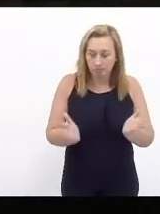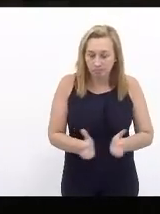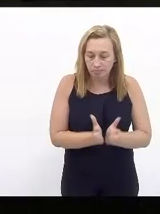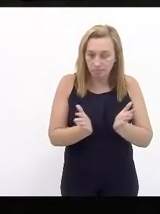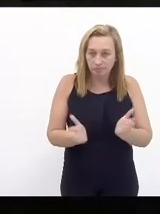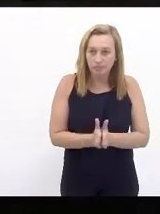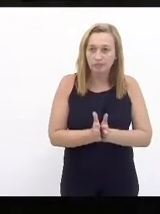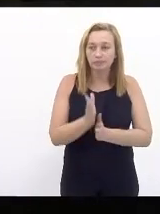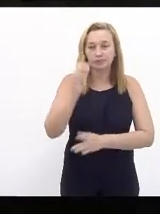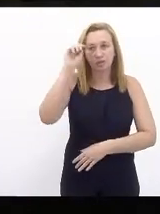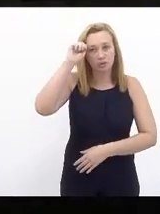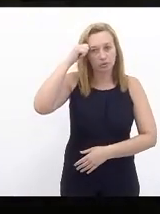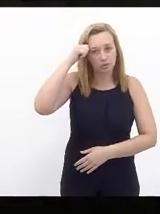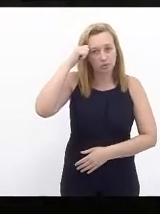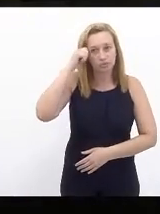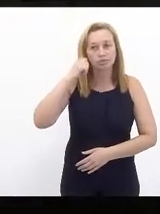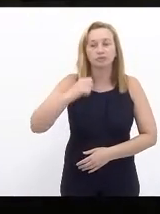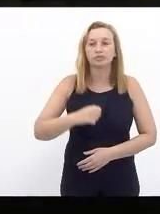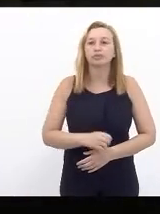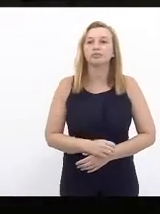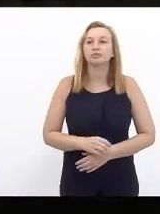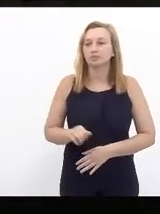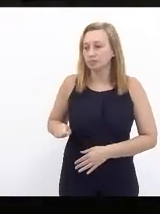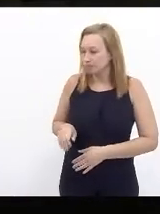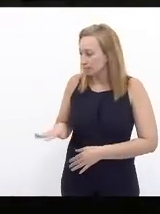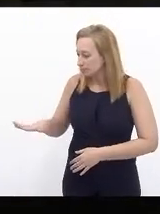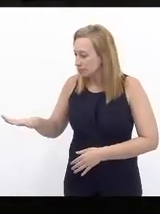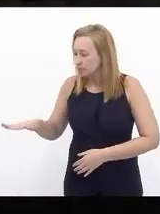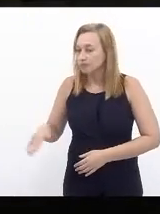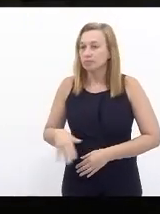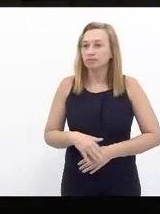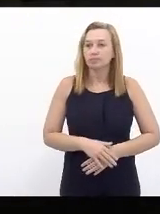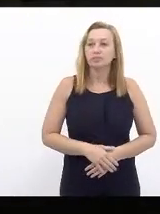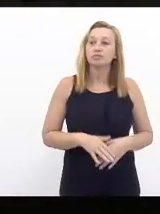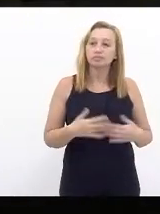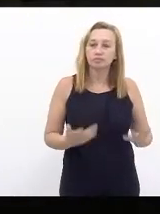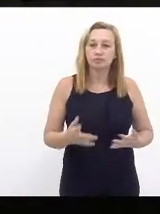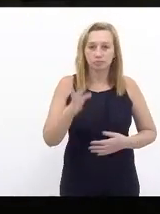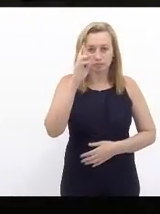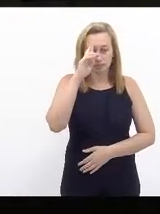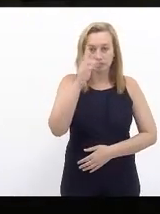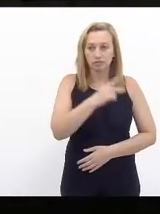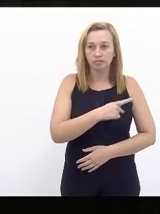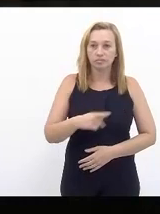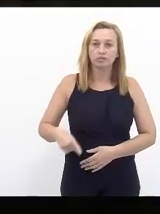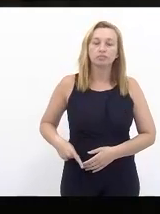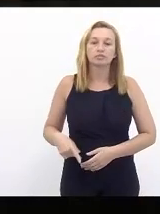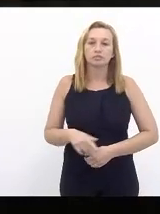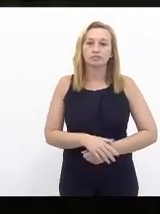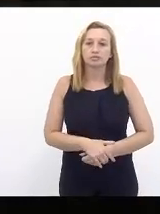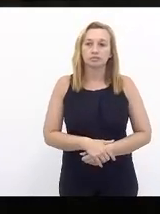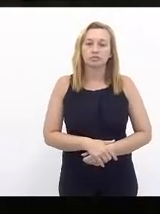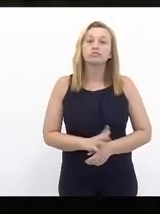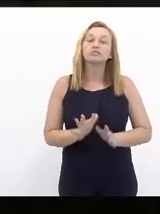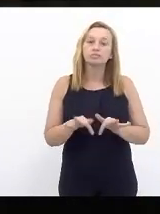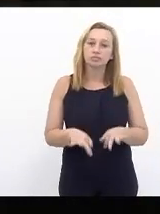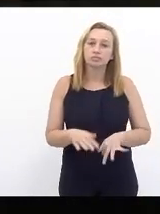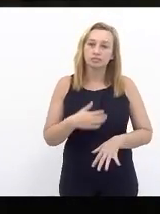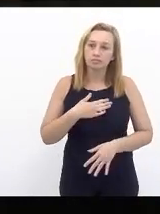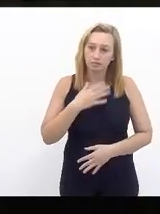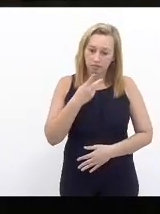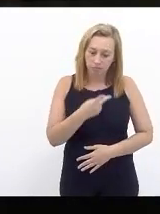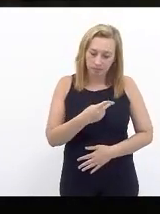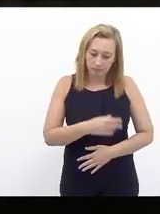hegemonicamente preta, que hegemonicamente está na favela e na periferia. Então, senhora presidenta, termino aqui a minha